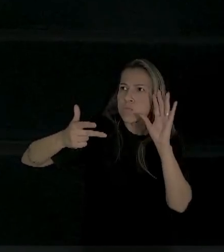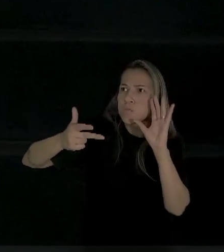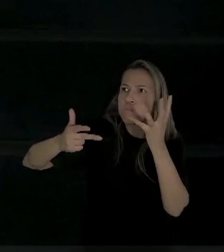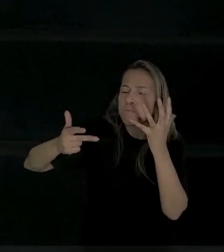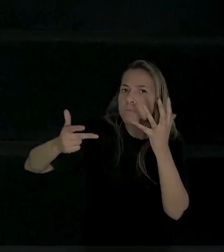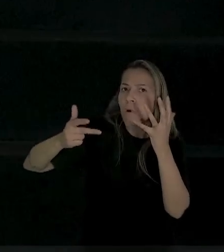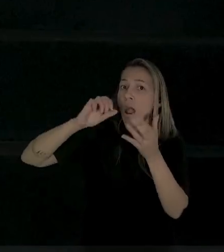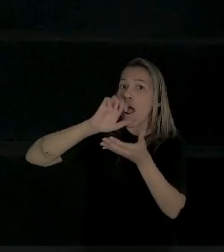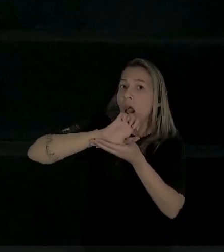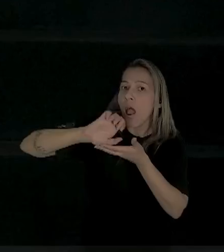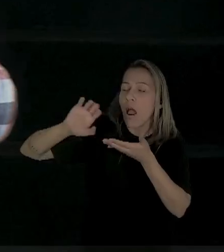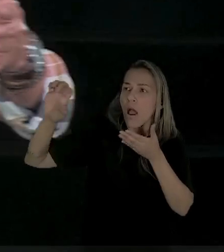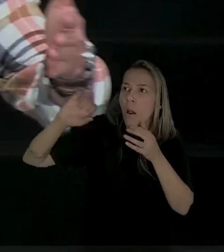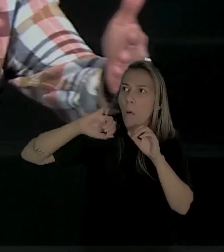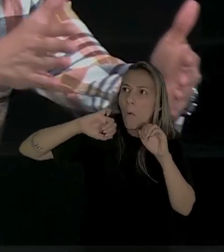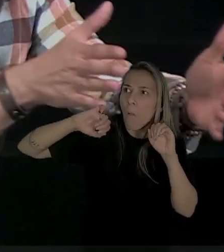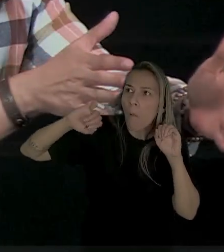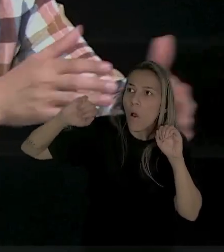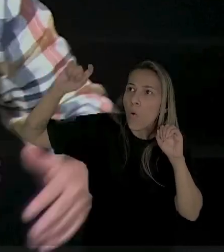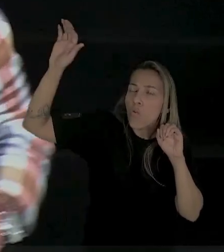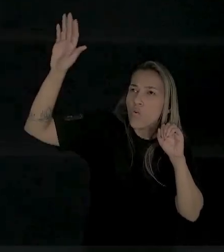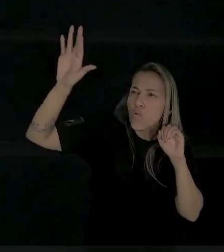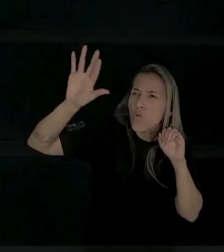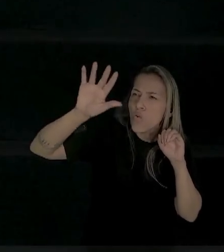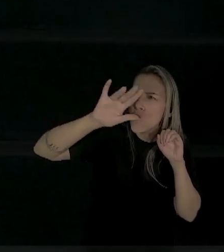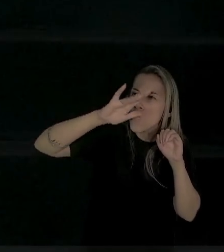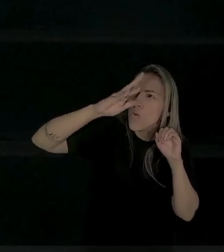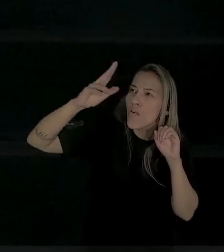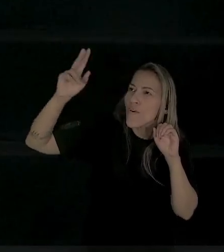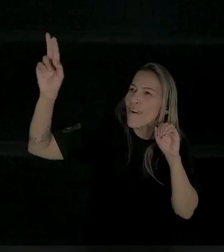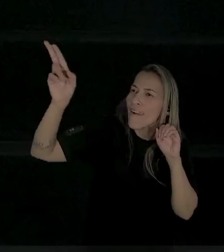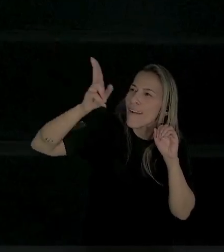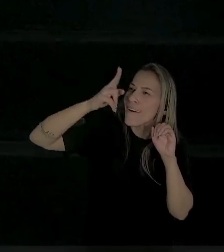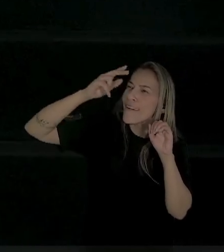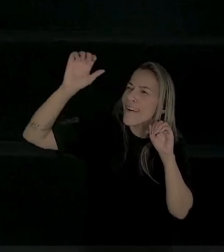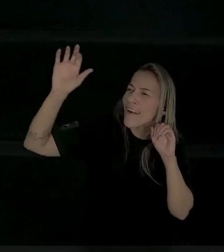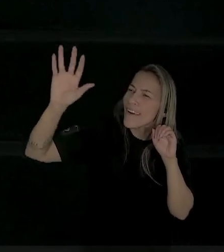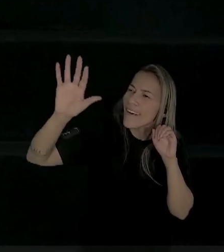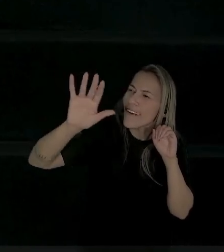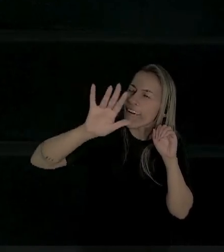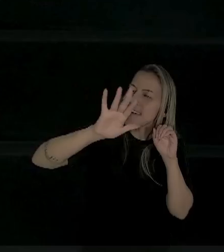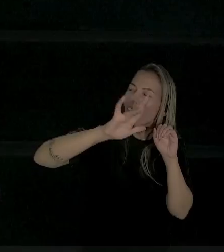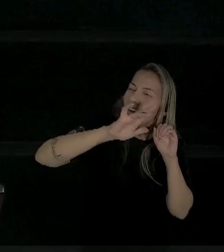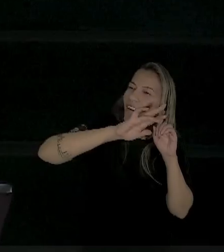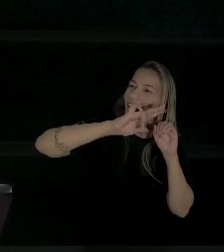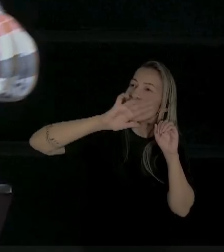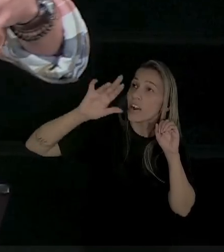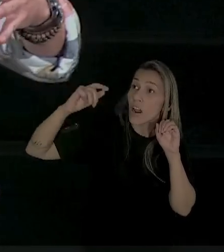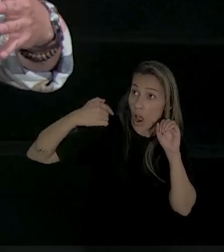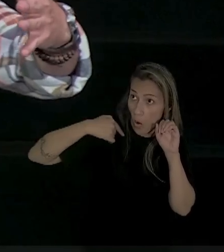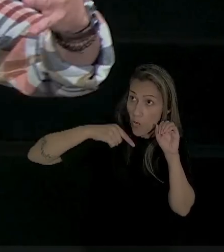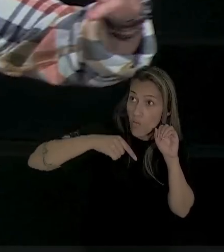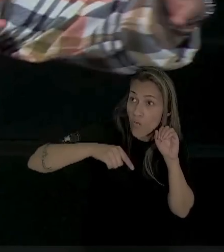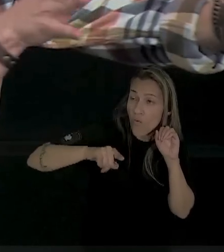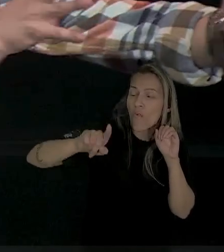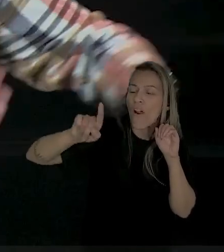delicada, guiando ele de volta para o lugar que ele fugiu. Vem uma voz mansa, delicada, guiando ele para um lugar